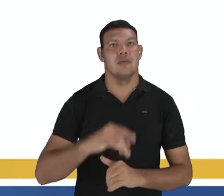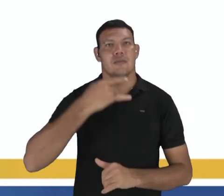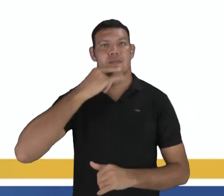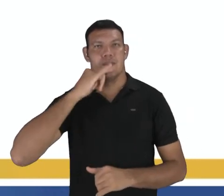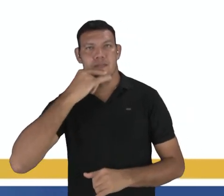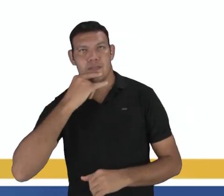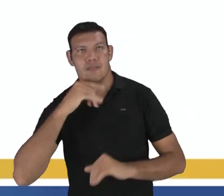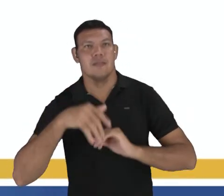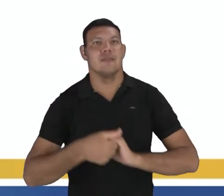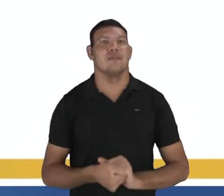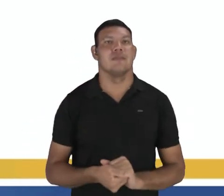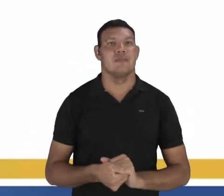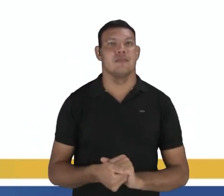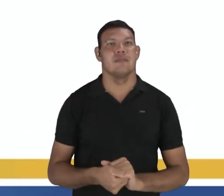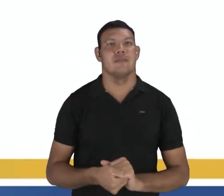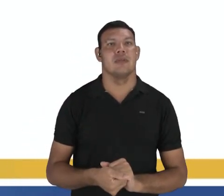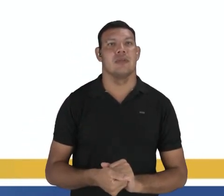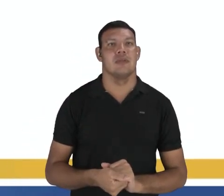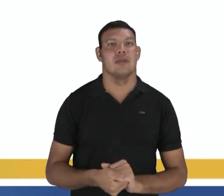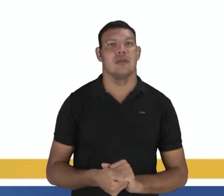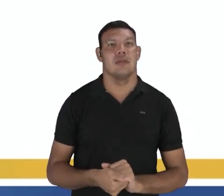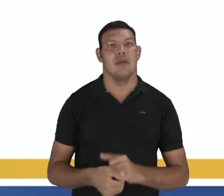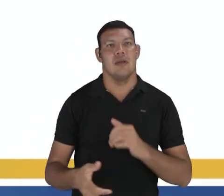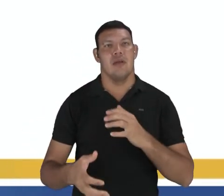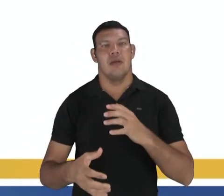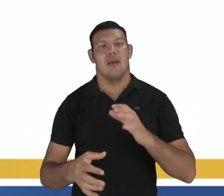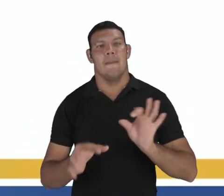cachimbo, caçula, carimbo, né?